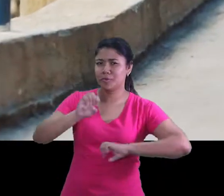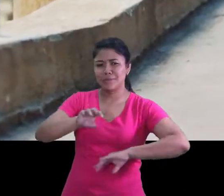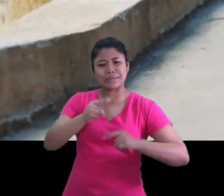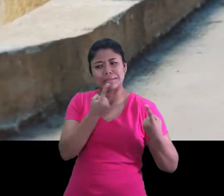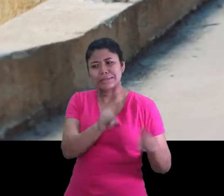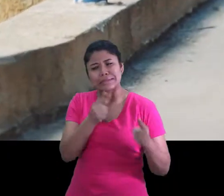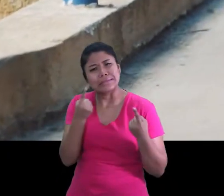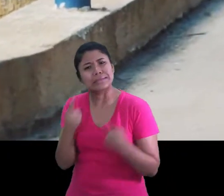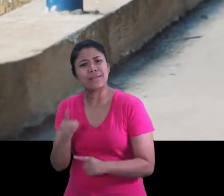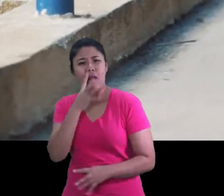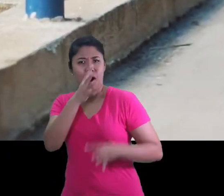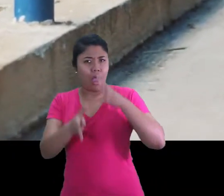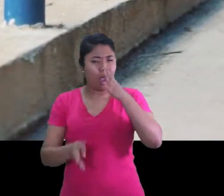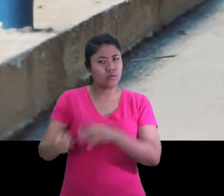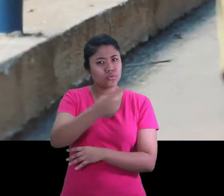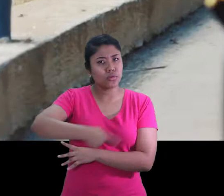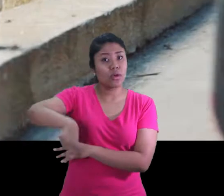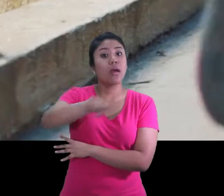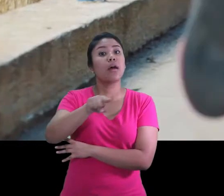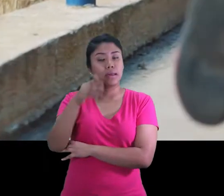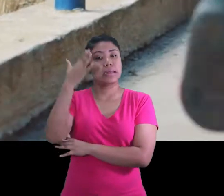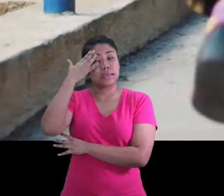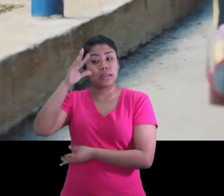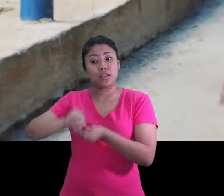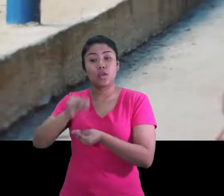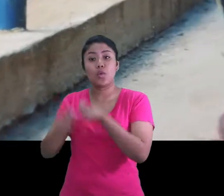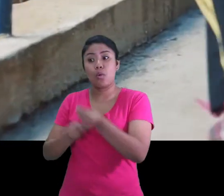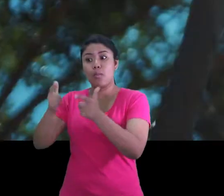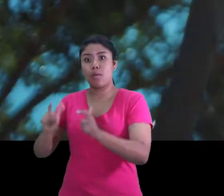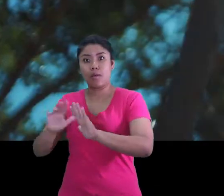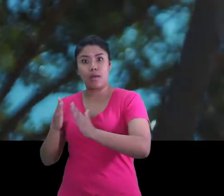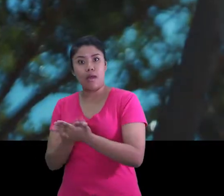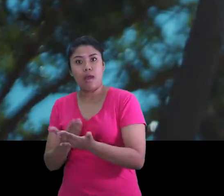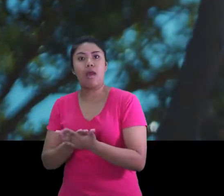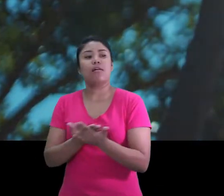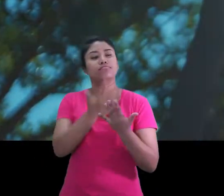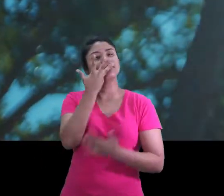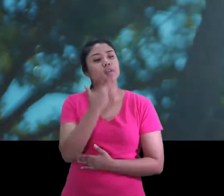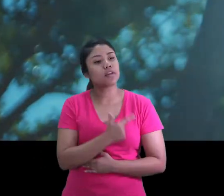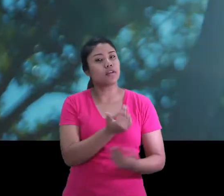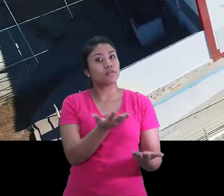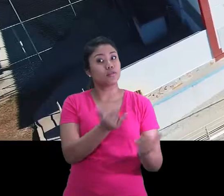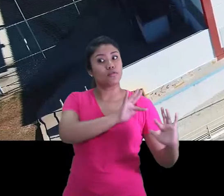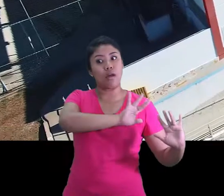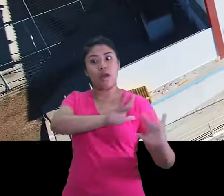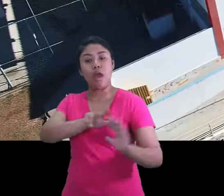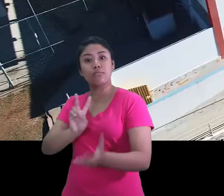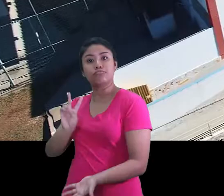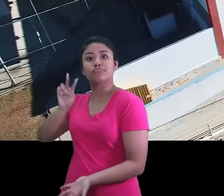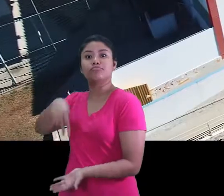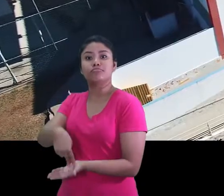questionar modelos tradicionais de educação, conceber mudanças nos ambientes escolares e trazer crianças e jovens para o